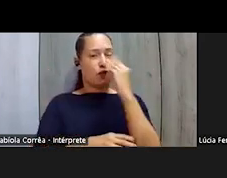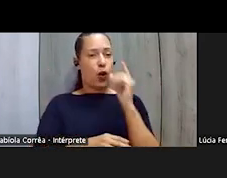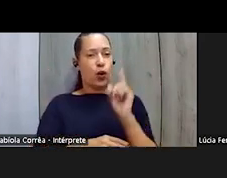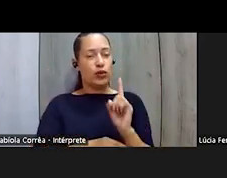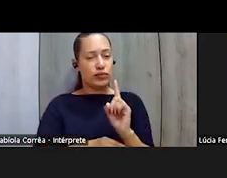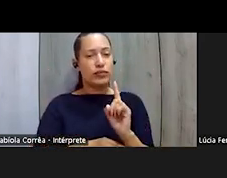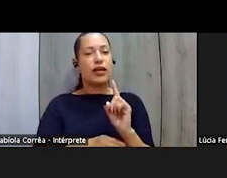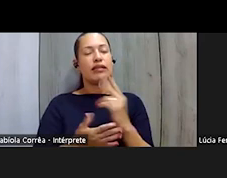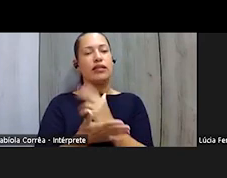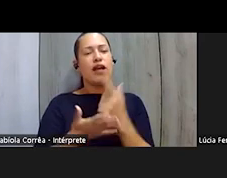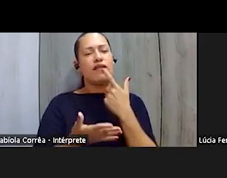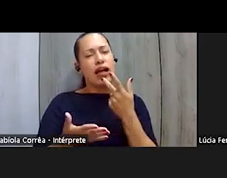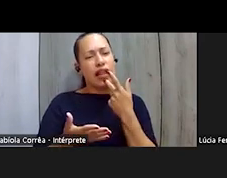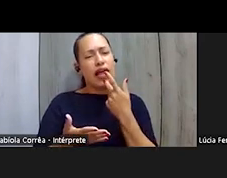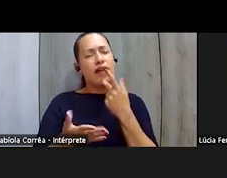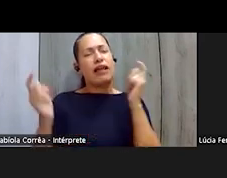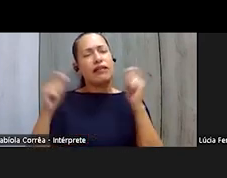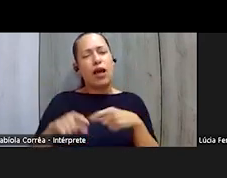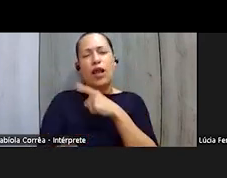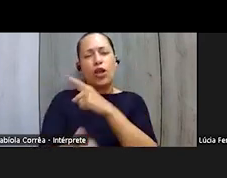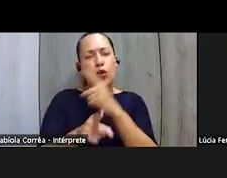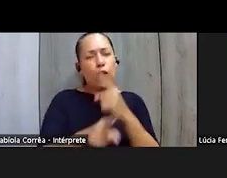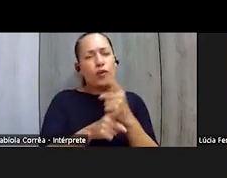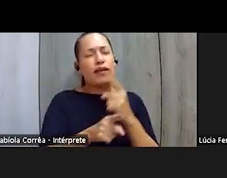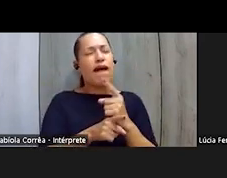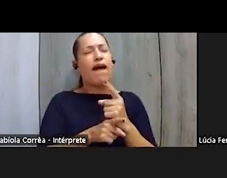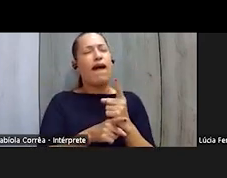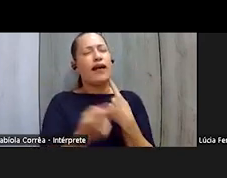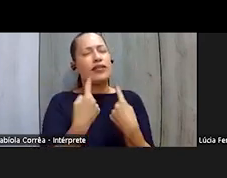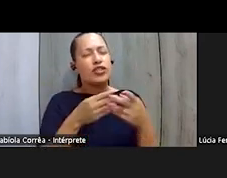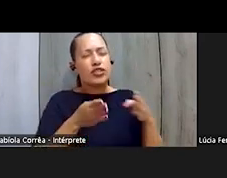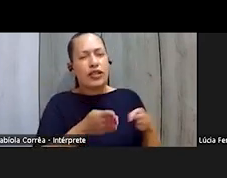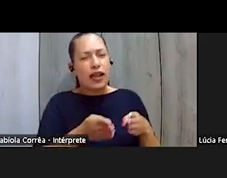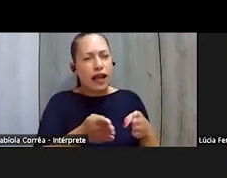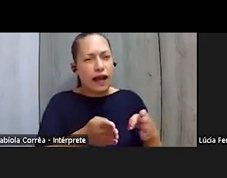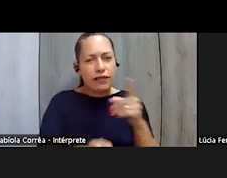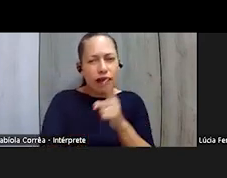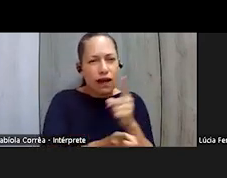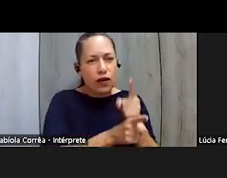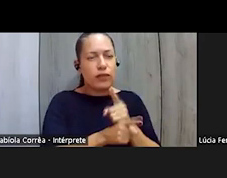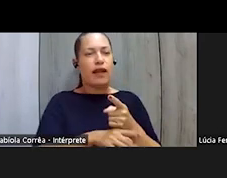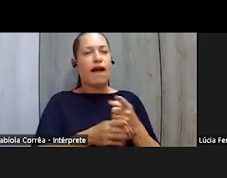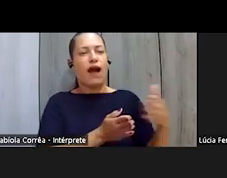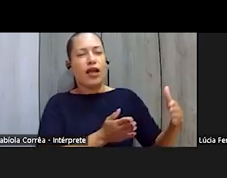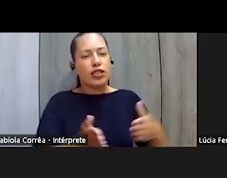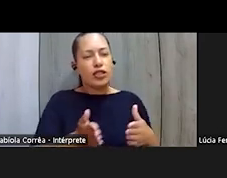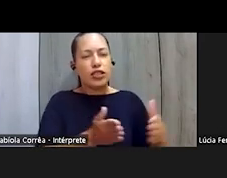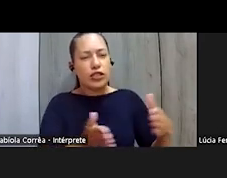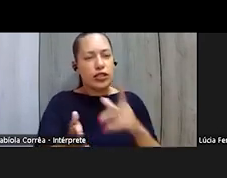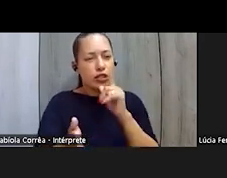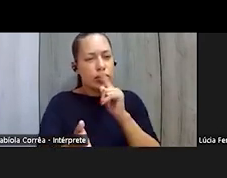ser encontrados ao longo das margens das estradas, dos rios, em pedreiras,